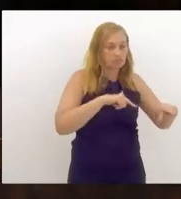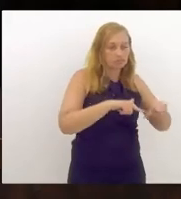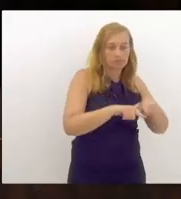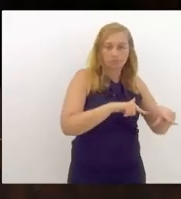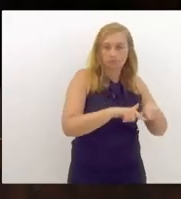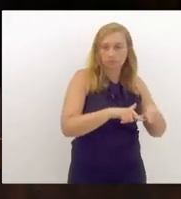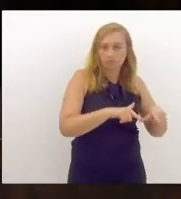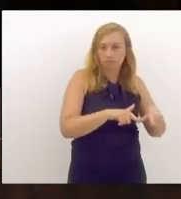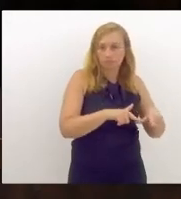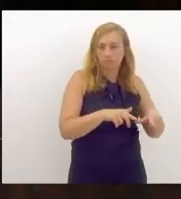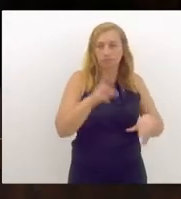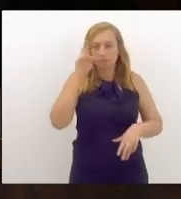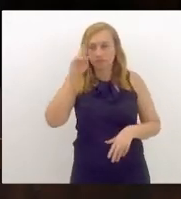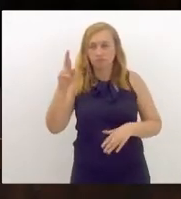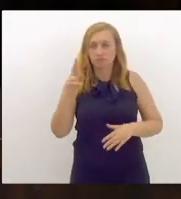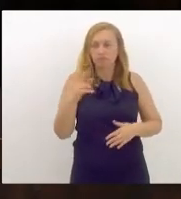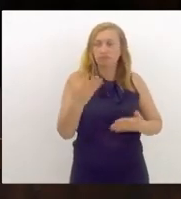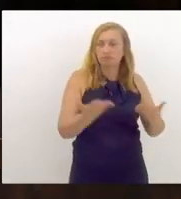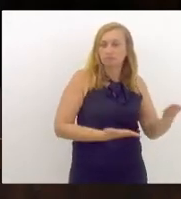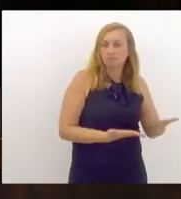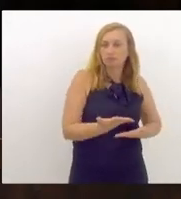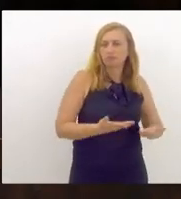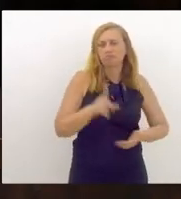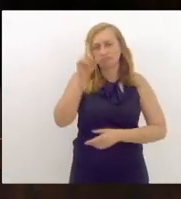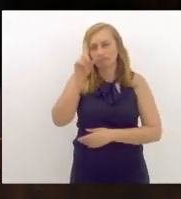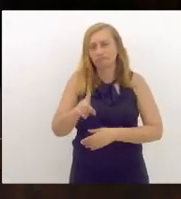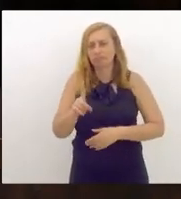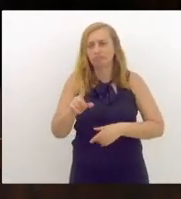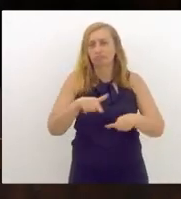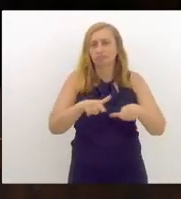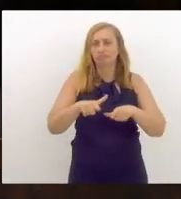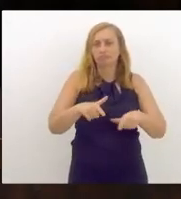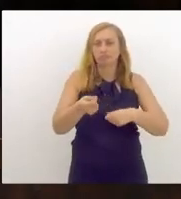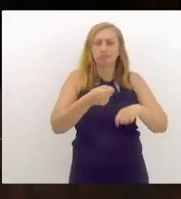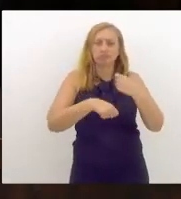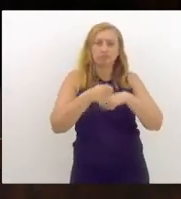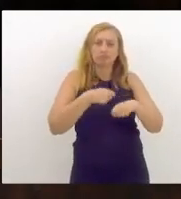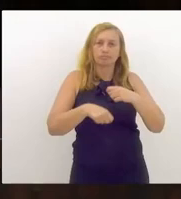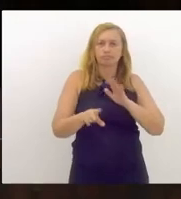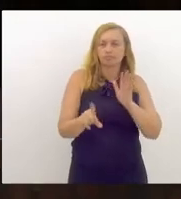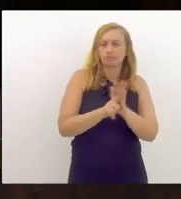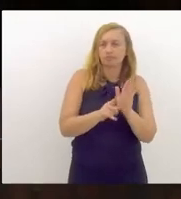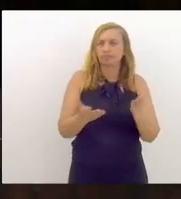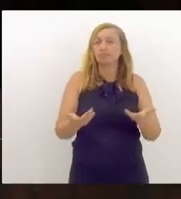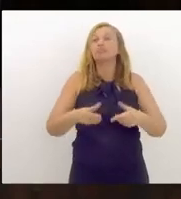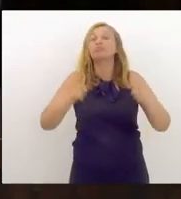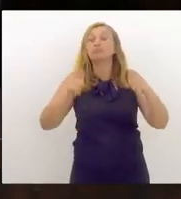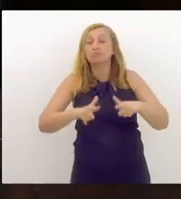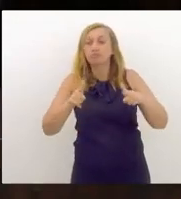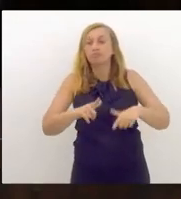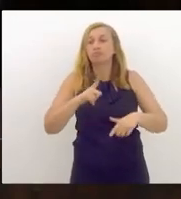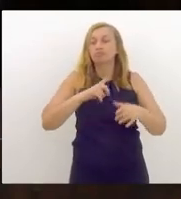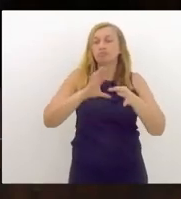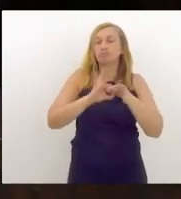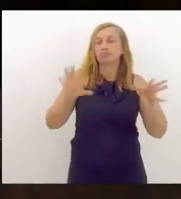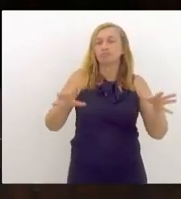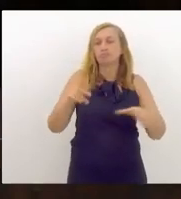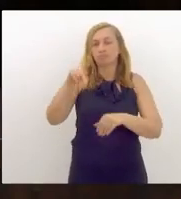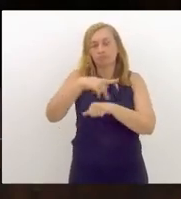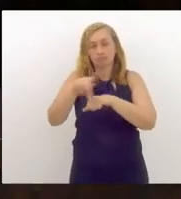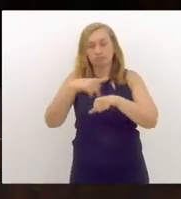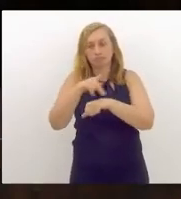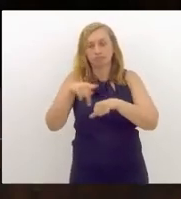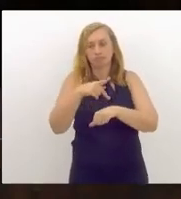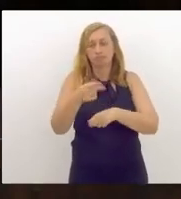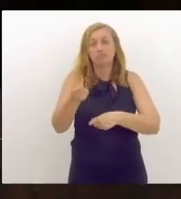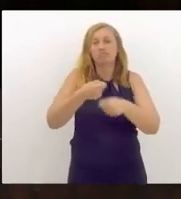Pregador e empregado você admitir que o direito do trabalho tenha por base o negociado sobre legislado onde há liberdade de negociação nesse país onde há